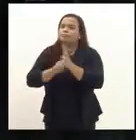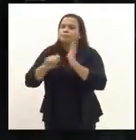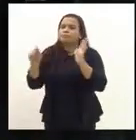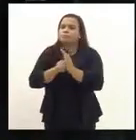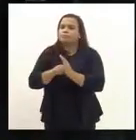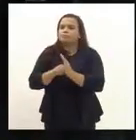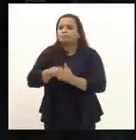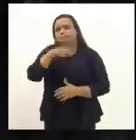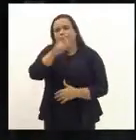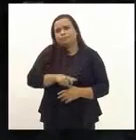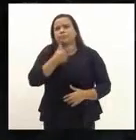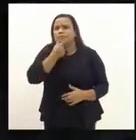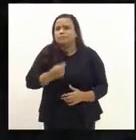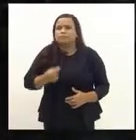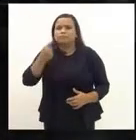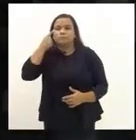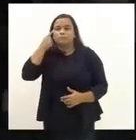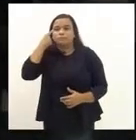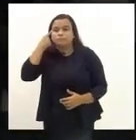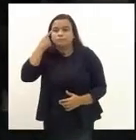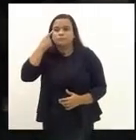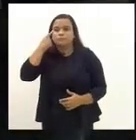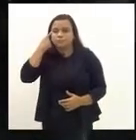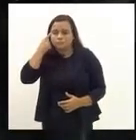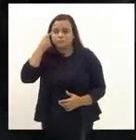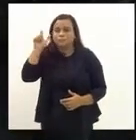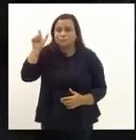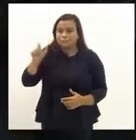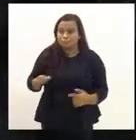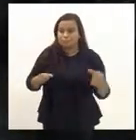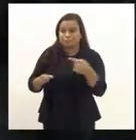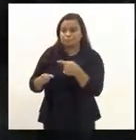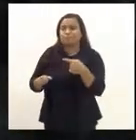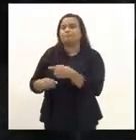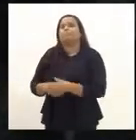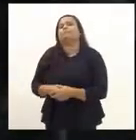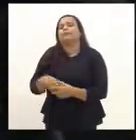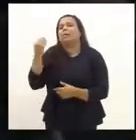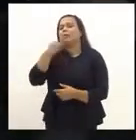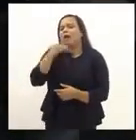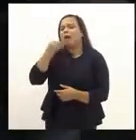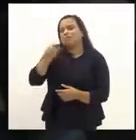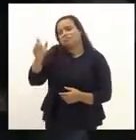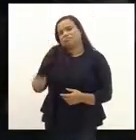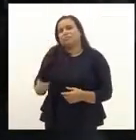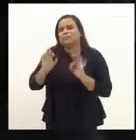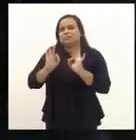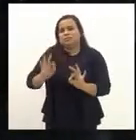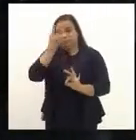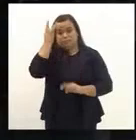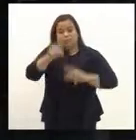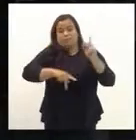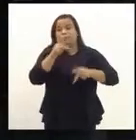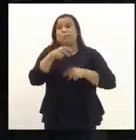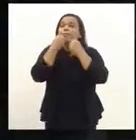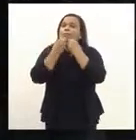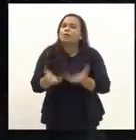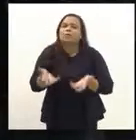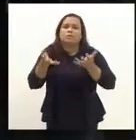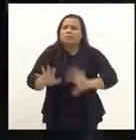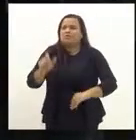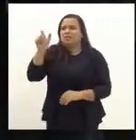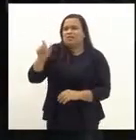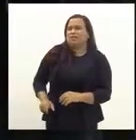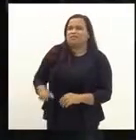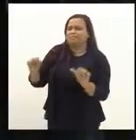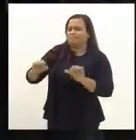do Marcelo frouxo frouxo porque eu tenho certeza que a população de bem não quer esse traste como